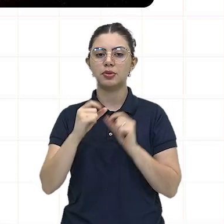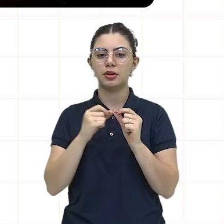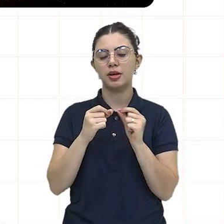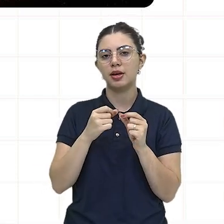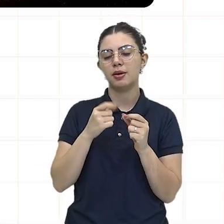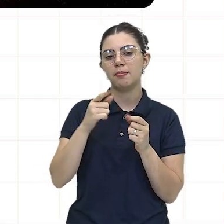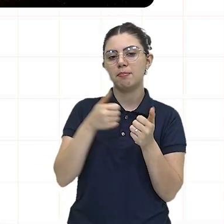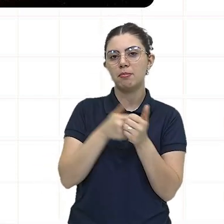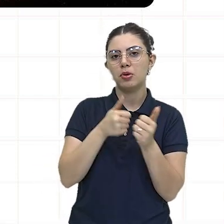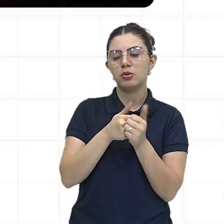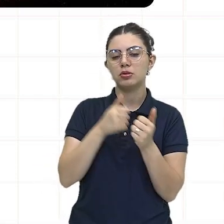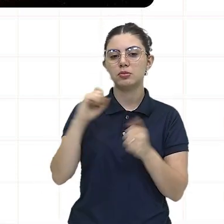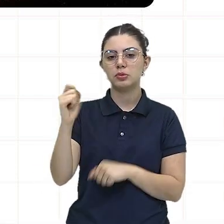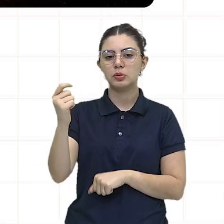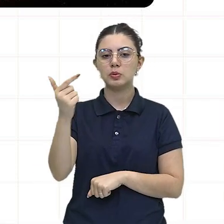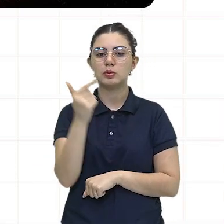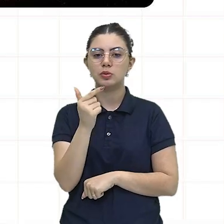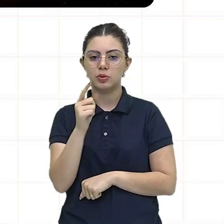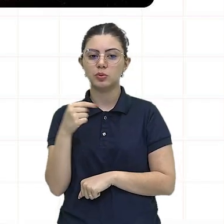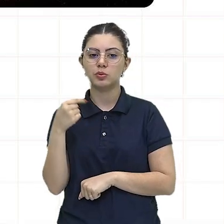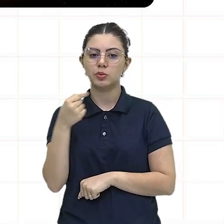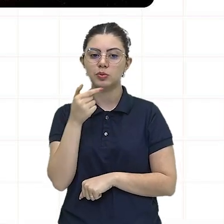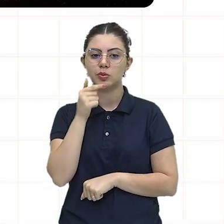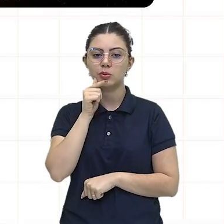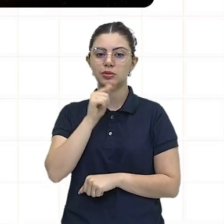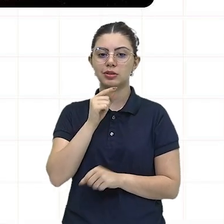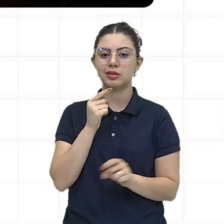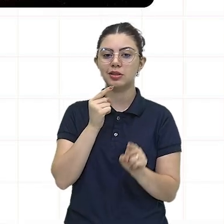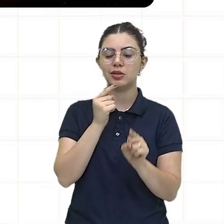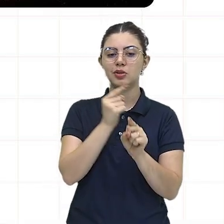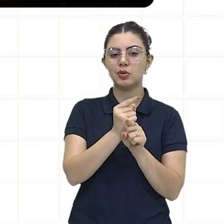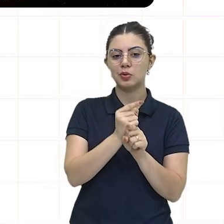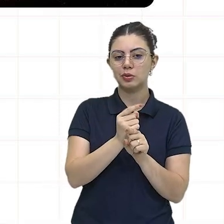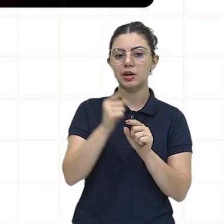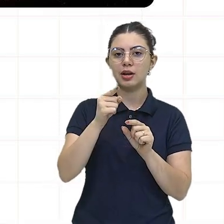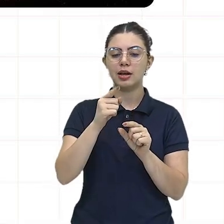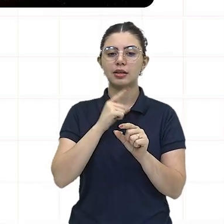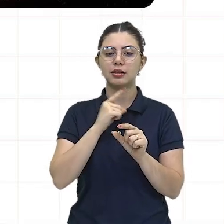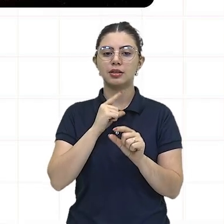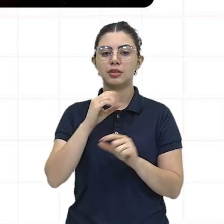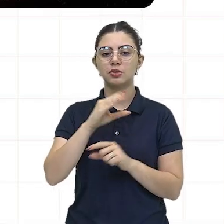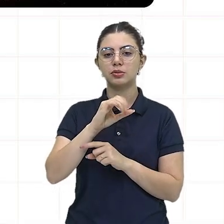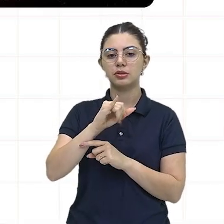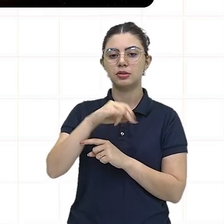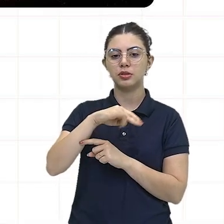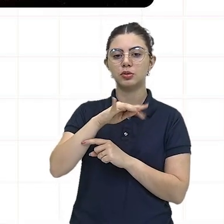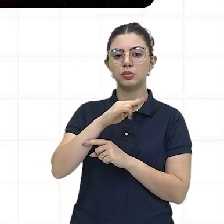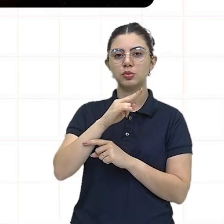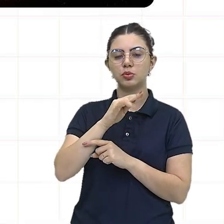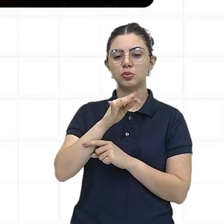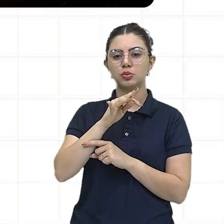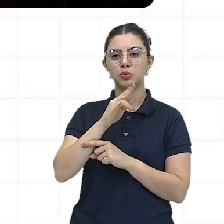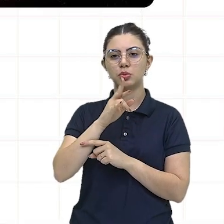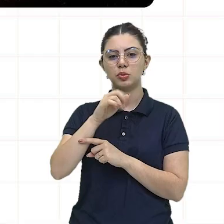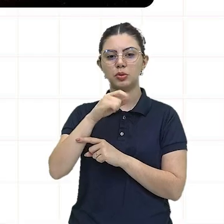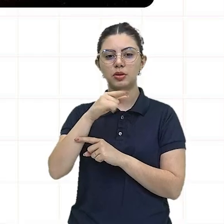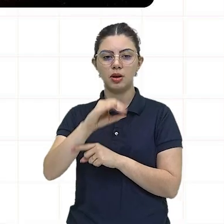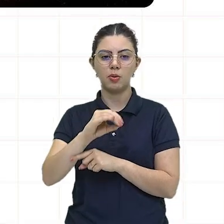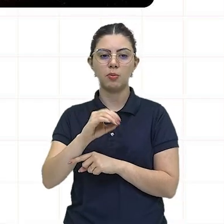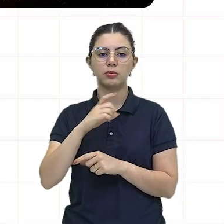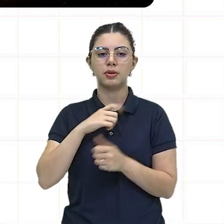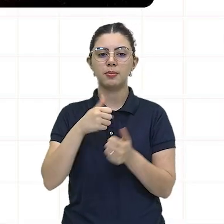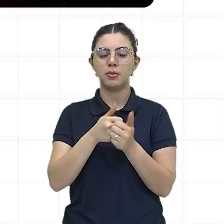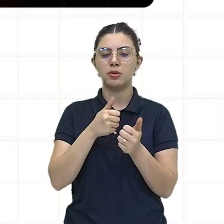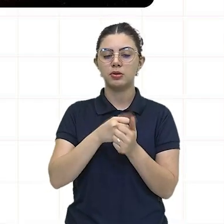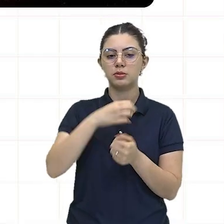os asteroides são encontrados no cinturão de asteroides entre Marte e Júpiter.